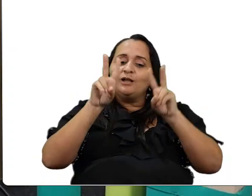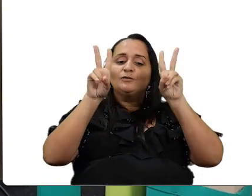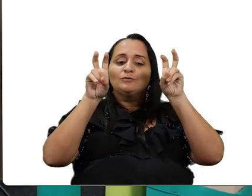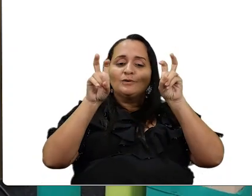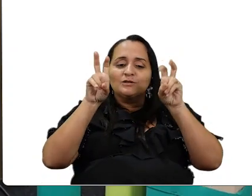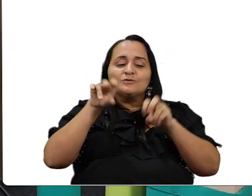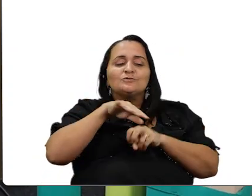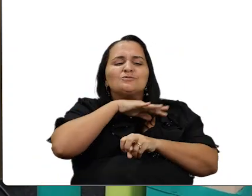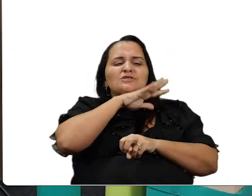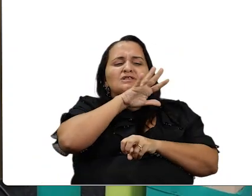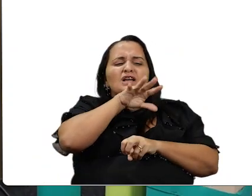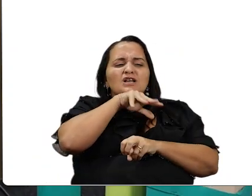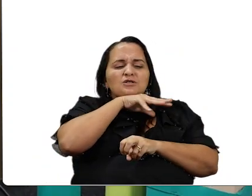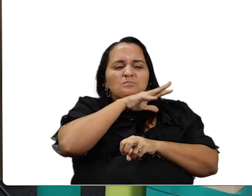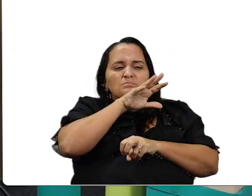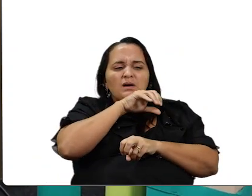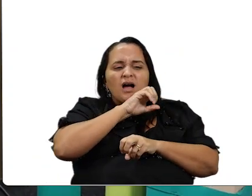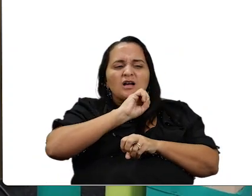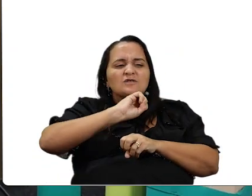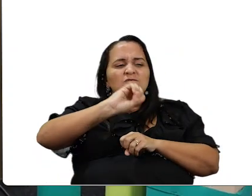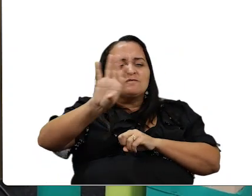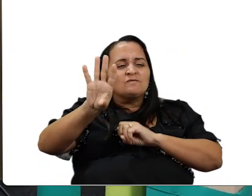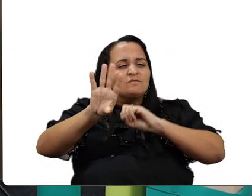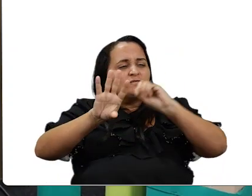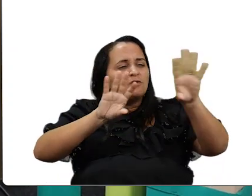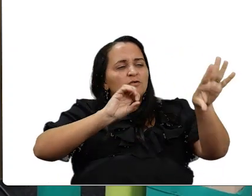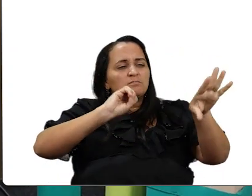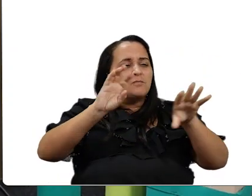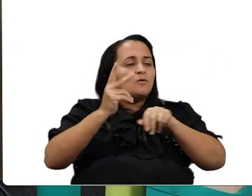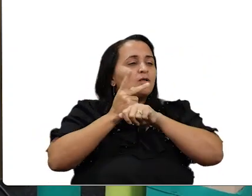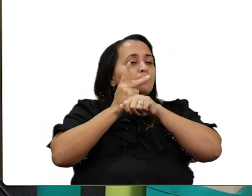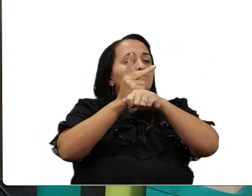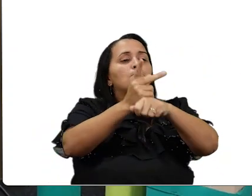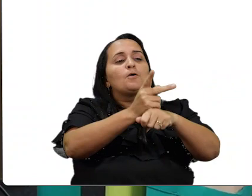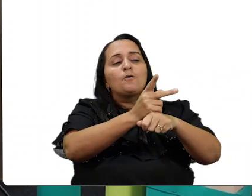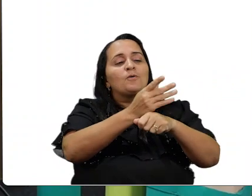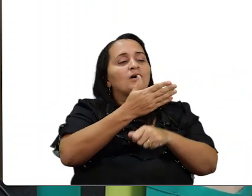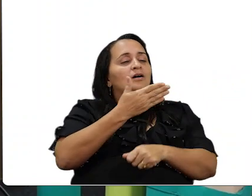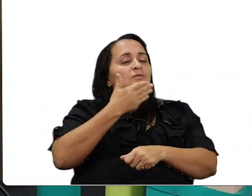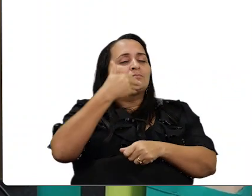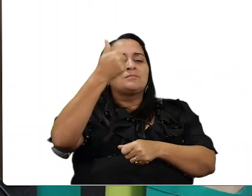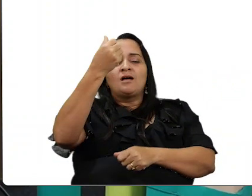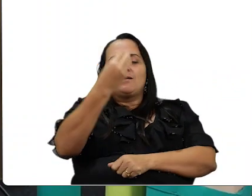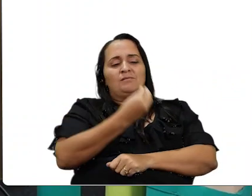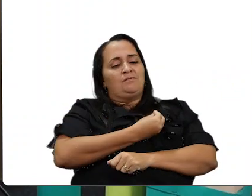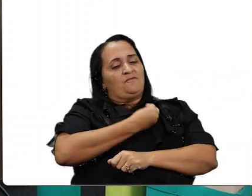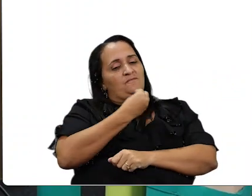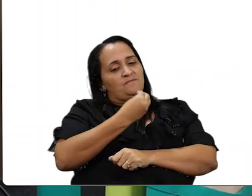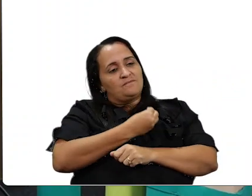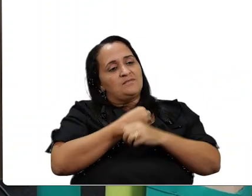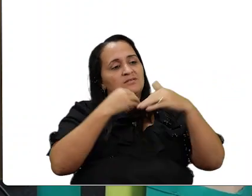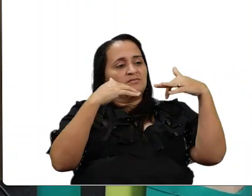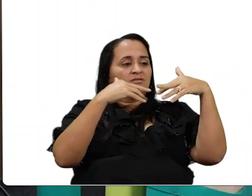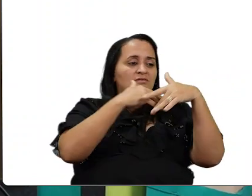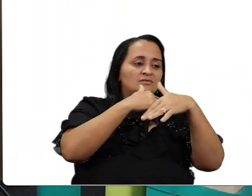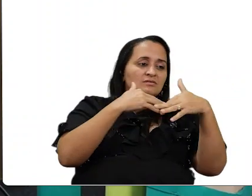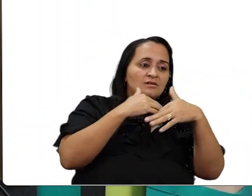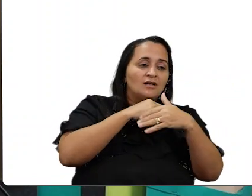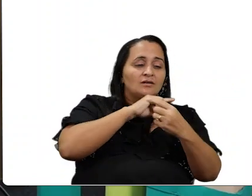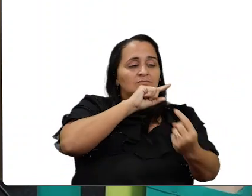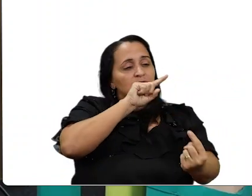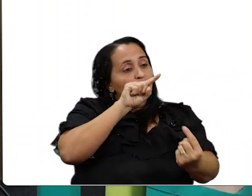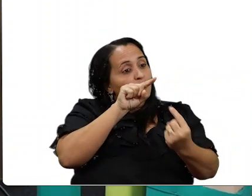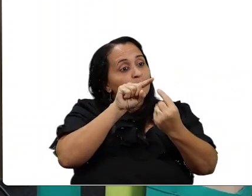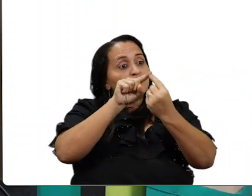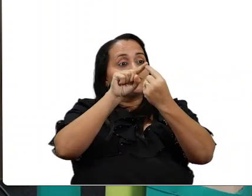dos animais que saíram de suas casas em busca de uma vida melhor na cidade e que tinham como